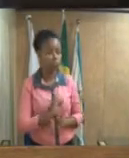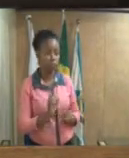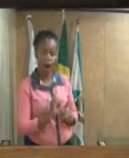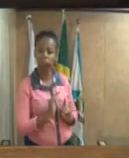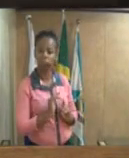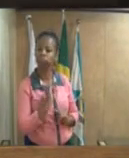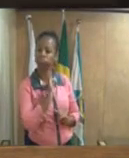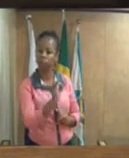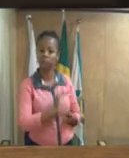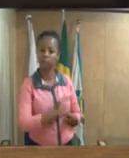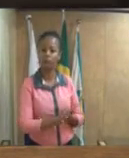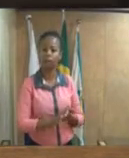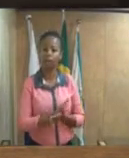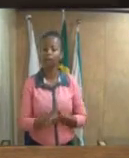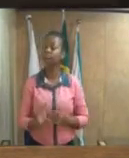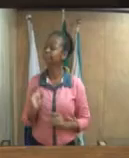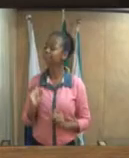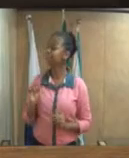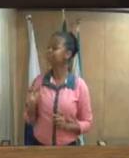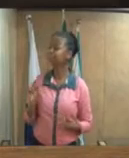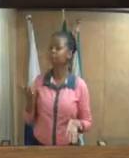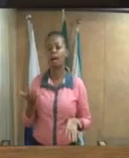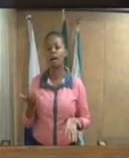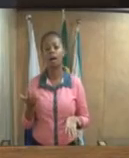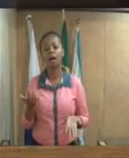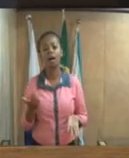a questão